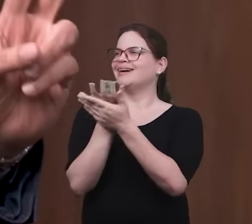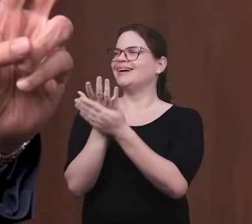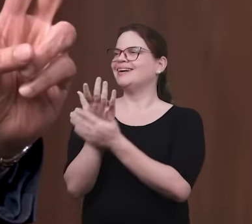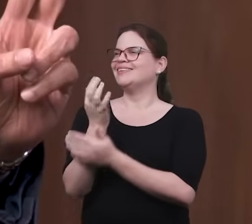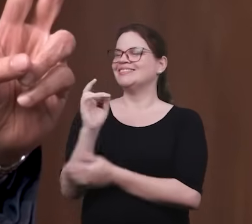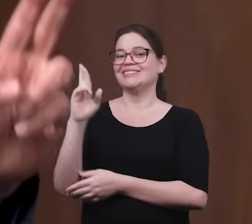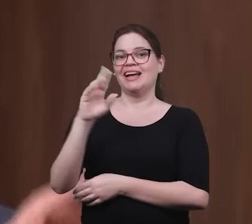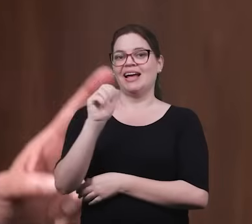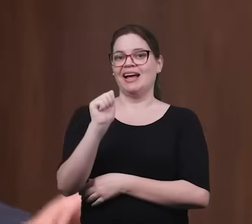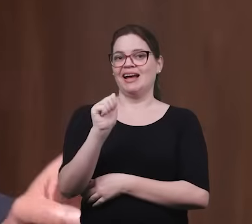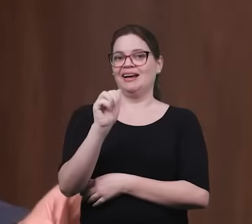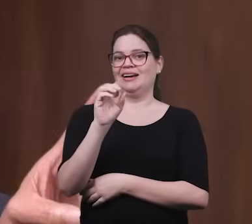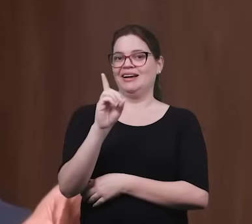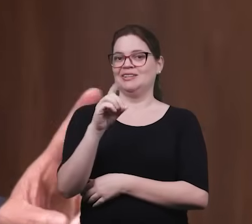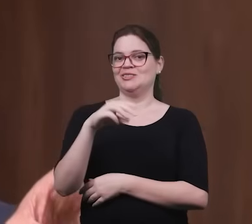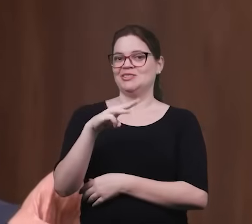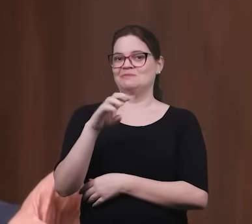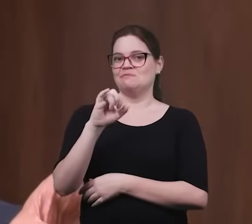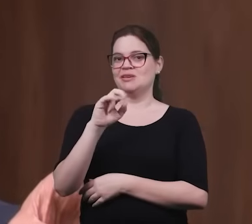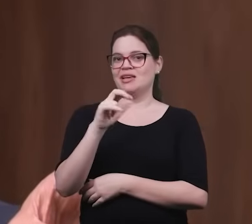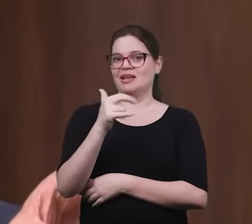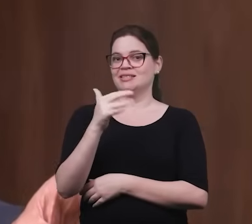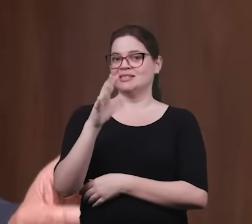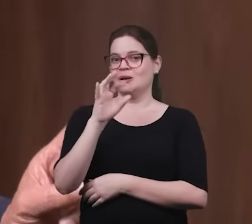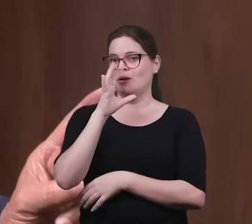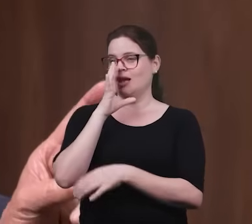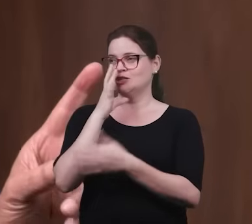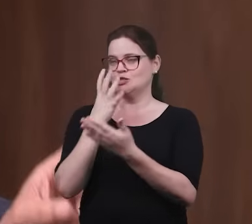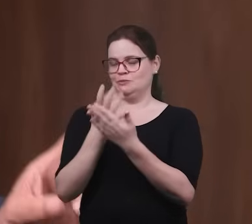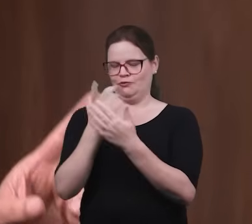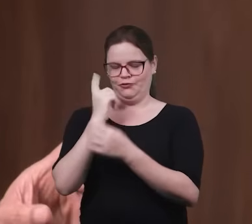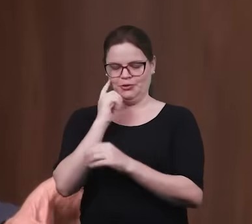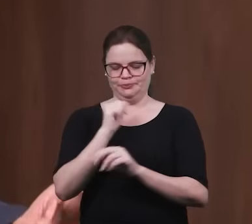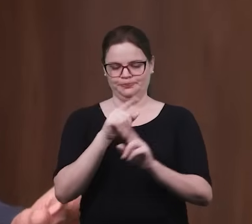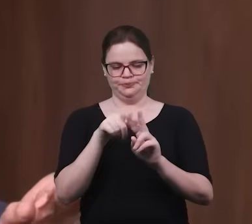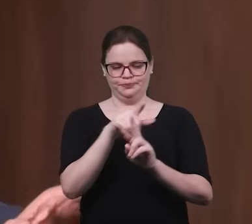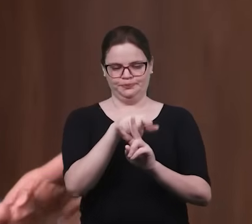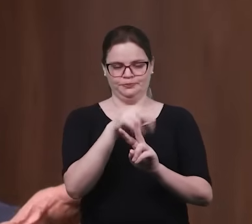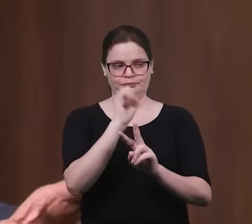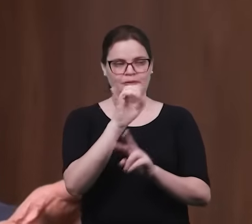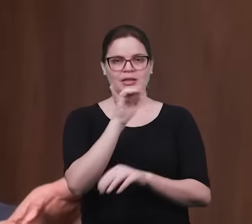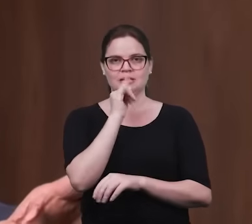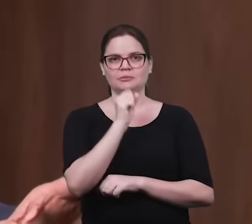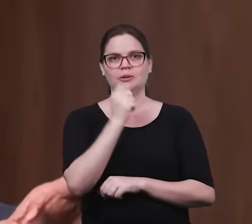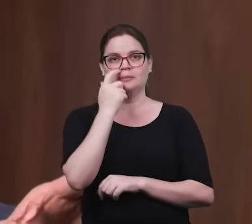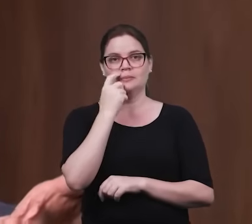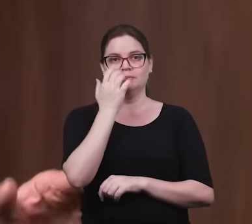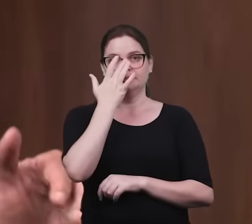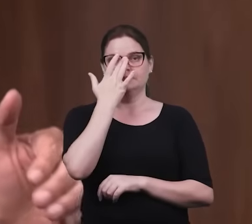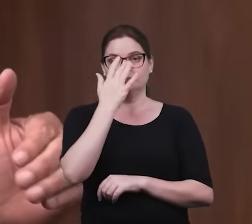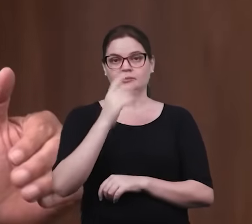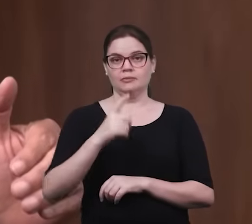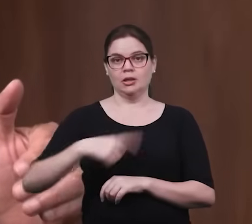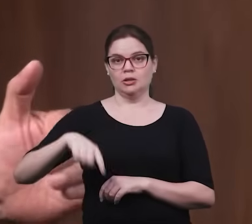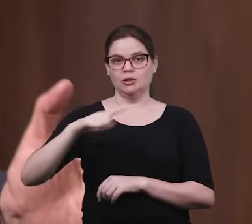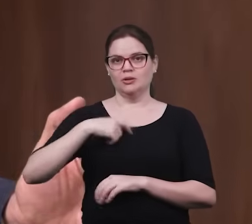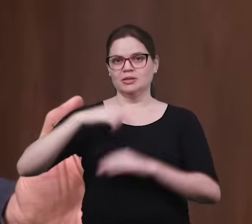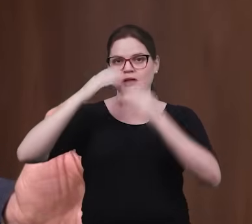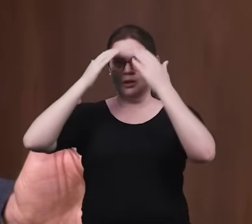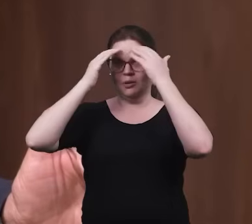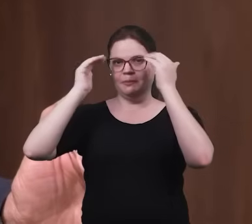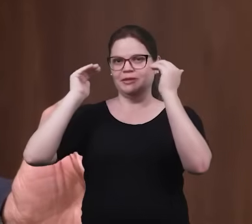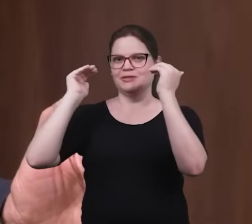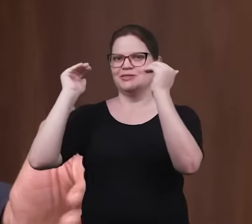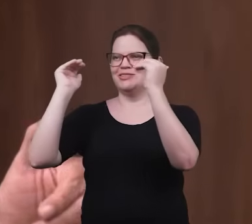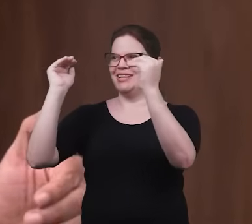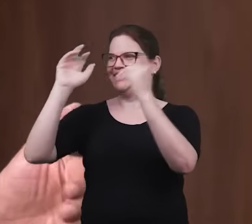vou pontuar de duas formas essa resposta. A primeira, toda vez que nós substituímos a nossa